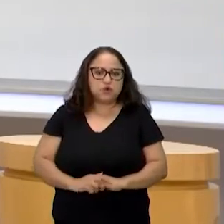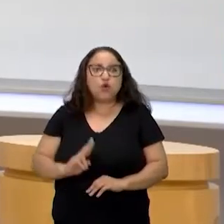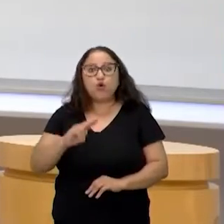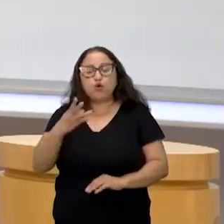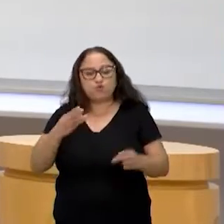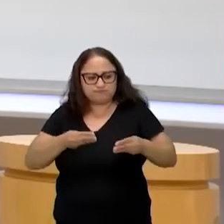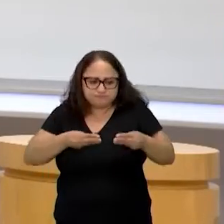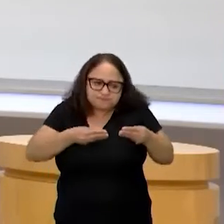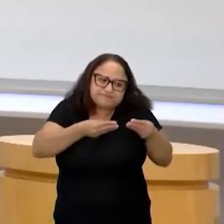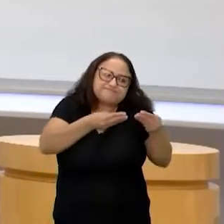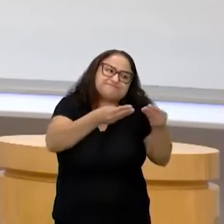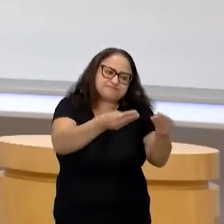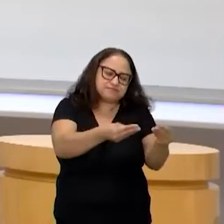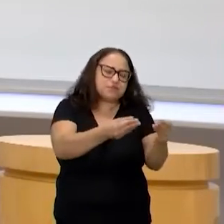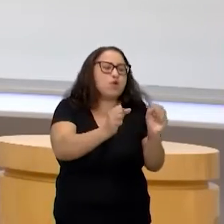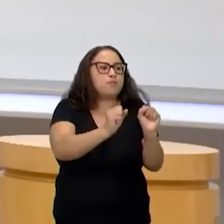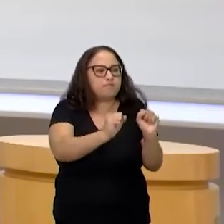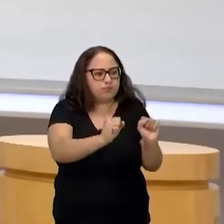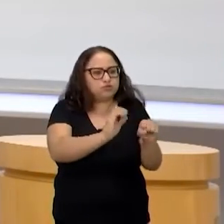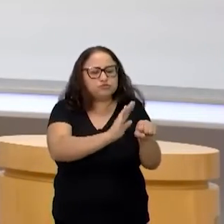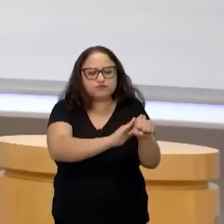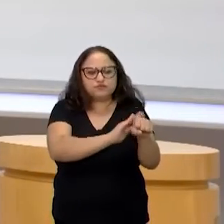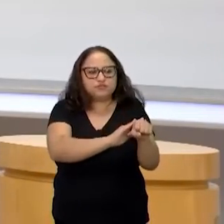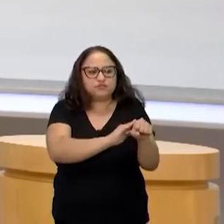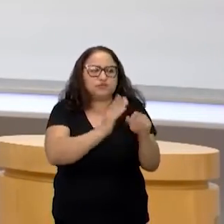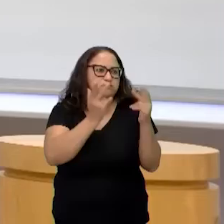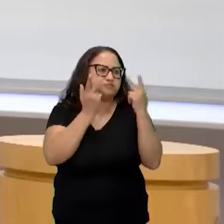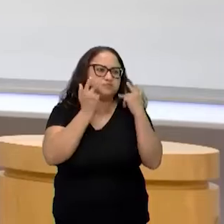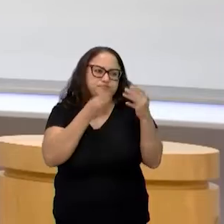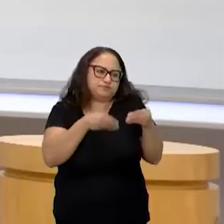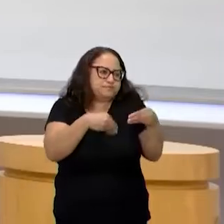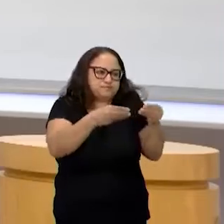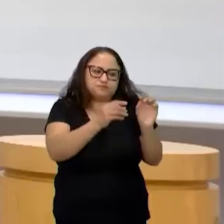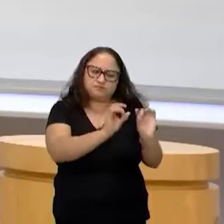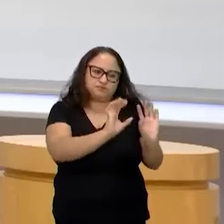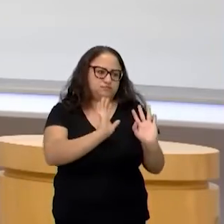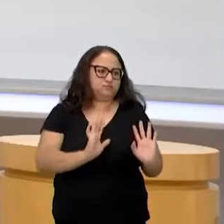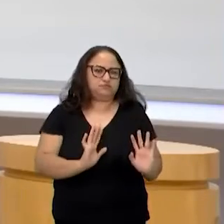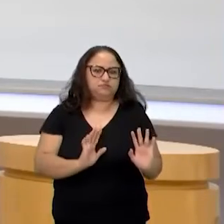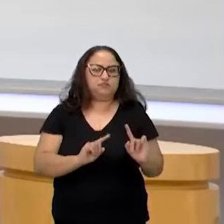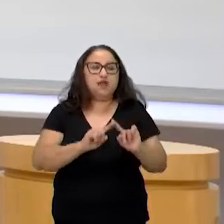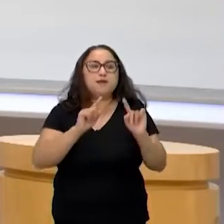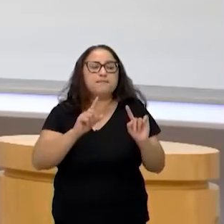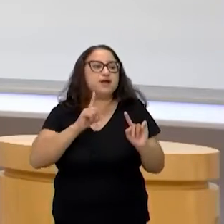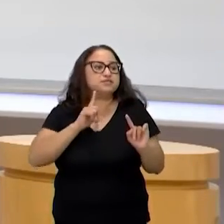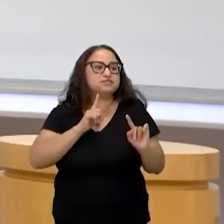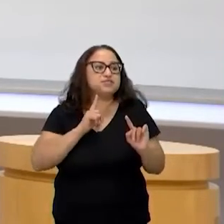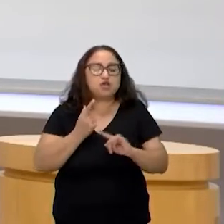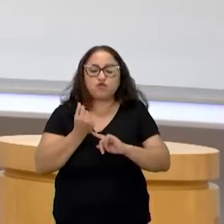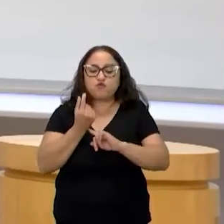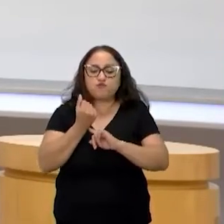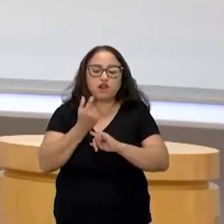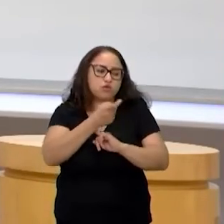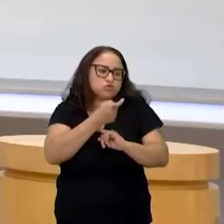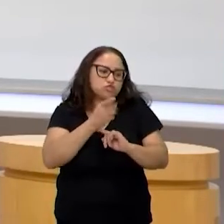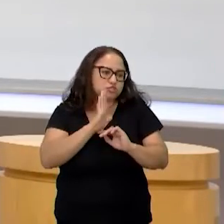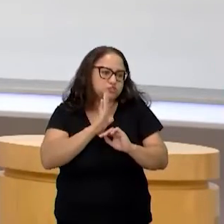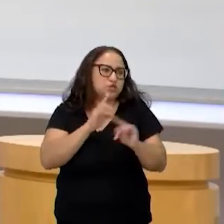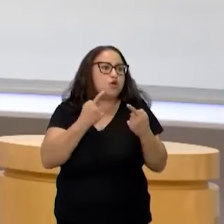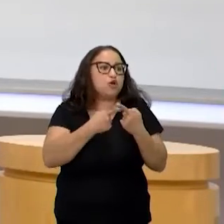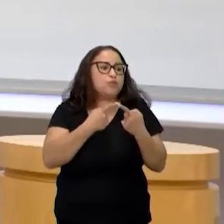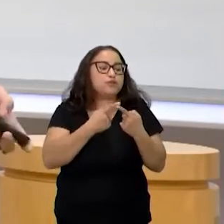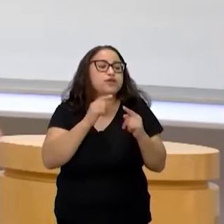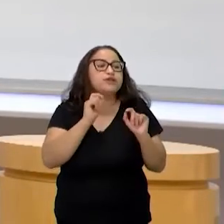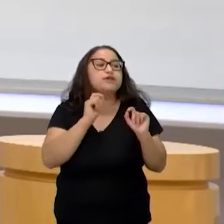para que a pessoa e autoriza que a pessoa refaça, ou simplesmente você fala, tudo bem, mas vai ter um custo X porque a propriedade intelectual é minha.